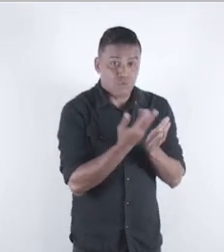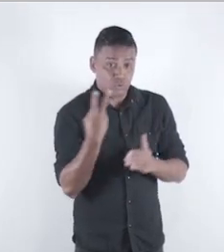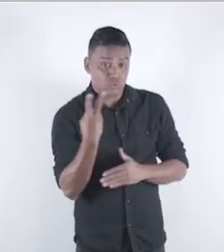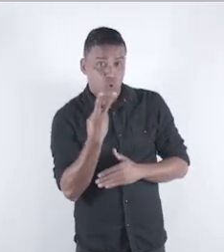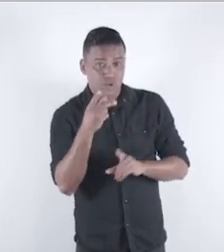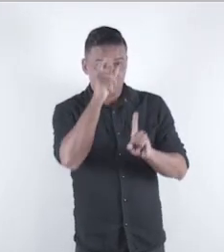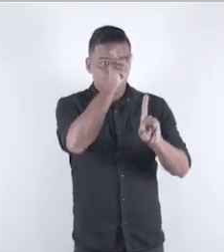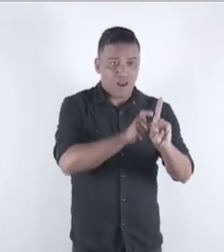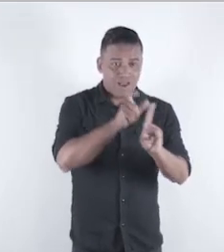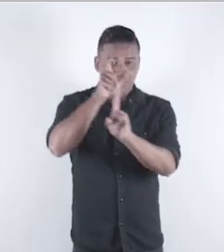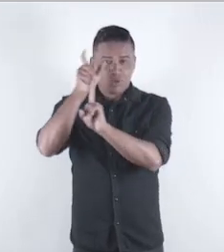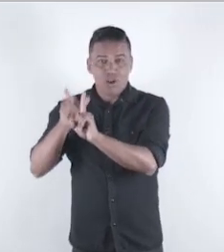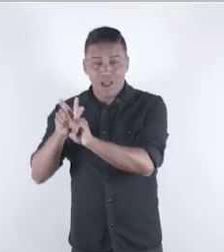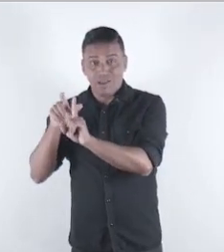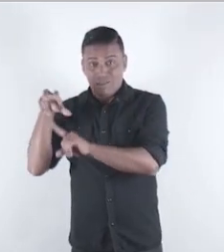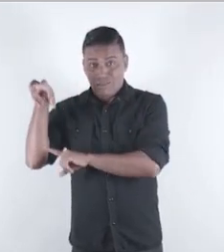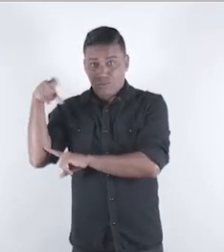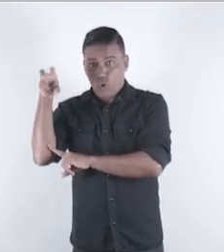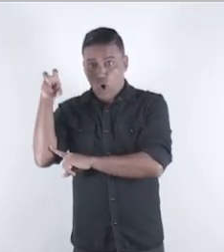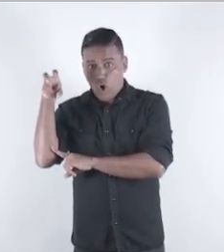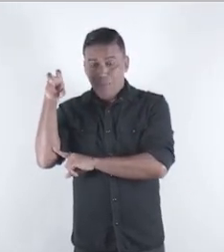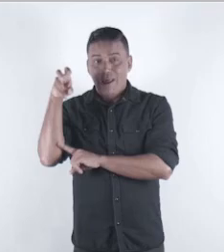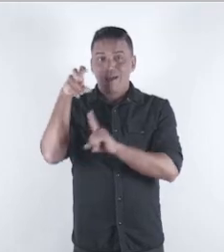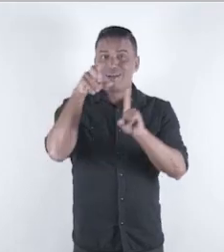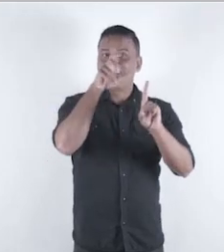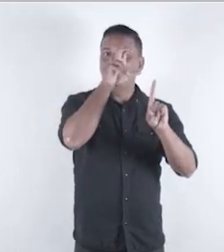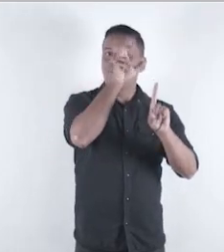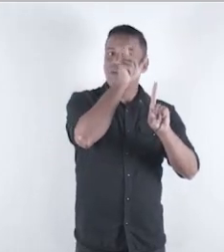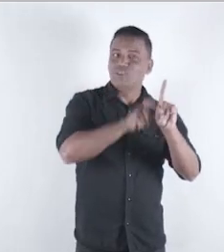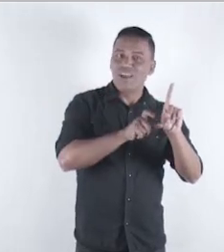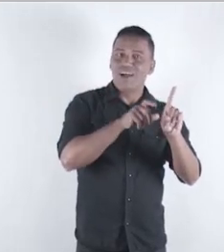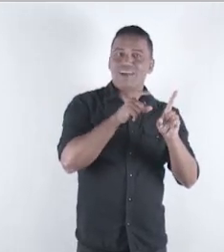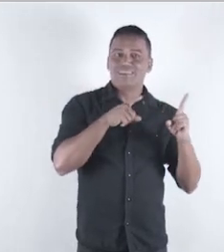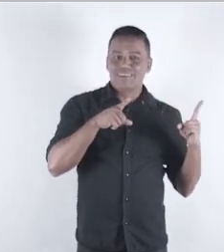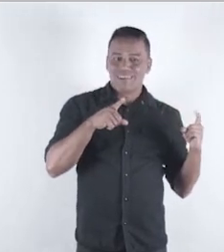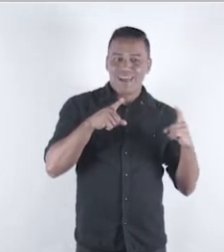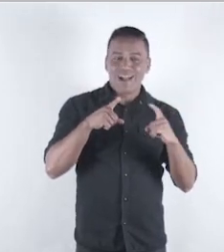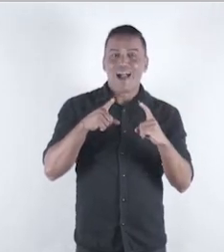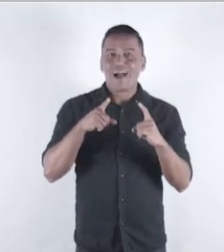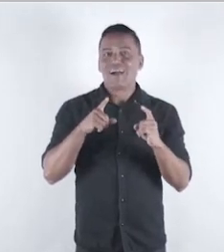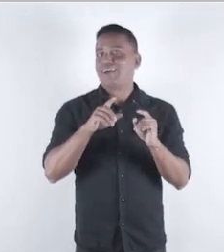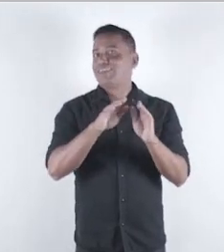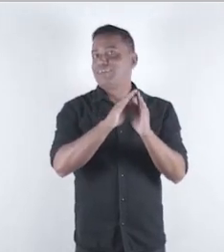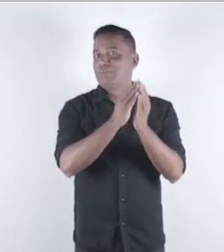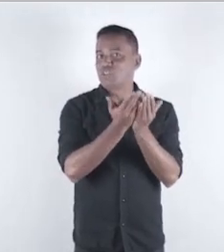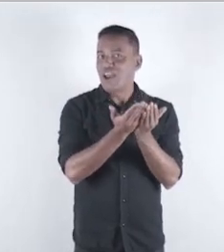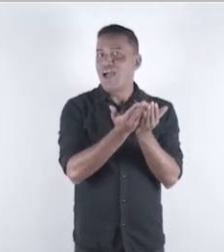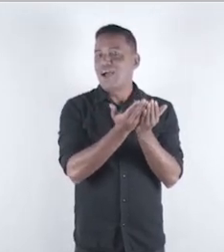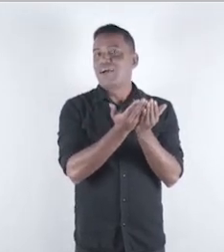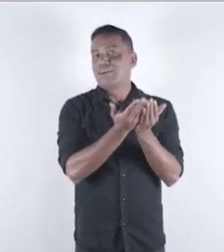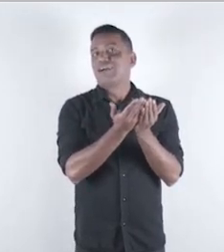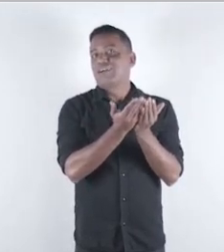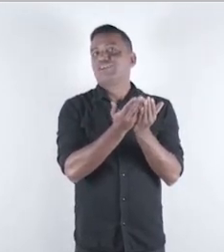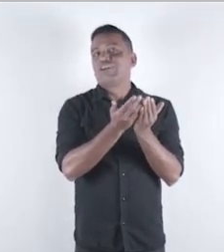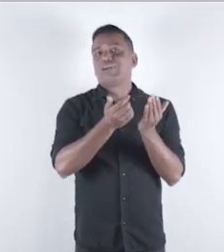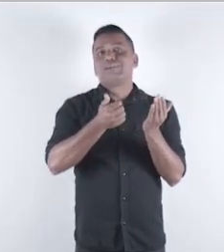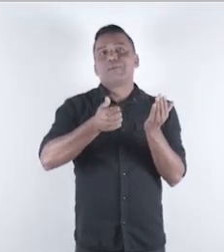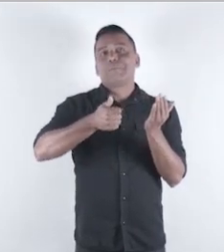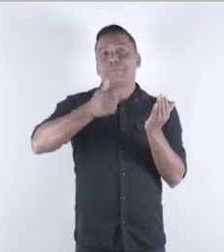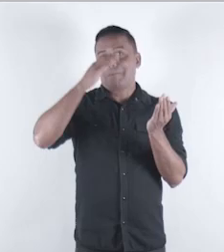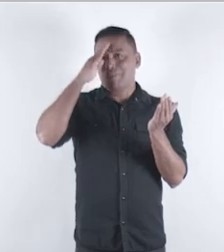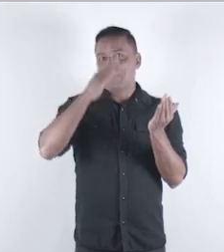personagens principais, né? A cobra e a lagarta, eu acabei colocando em todas as páginas alguns personagens secundários,